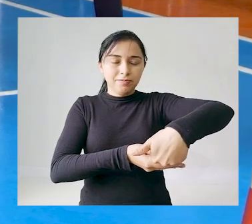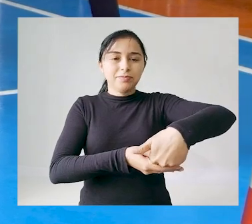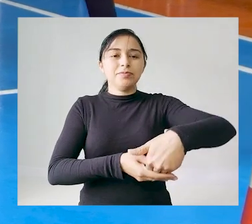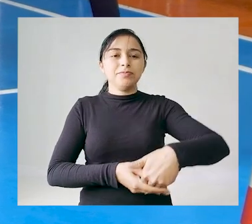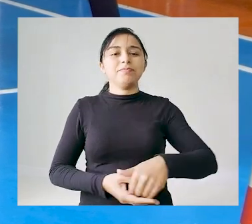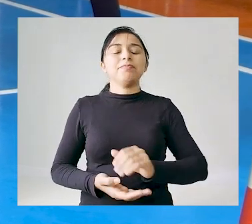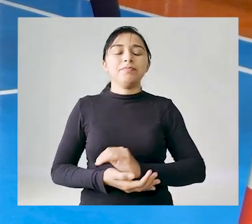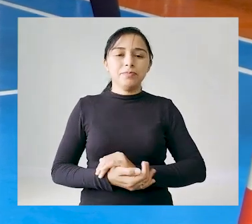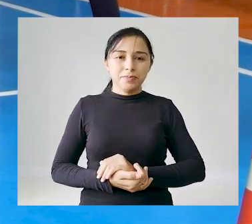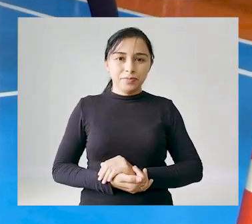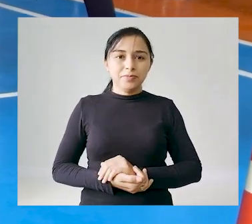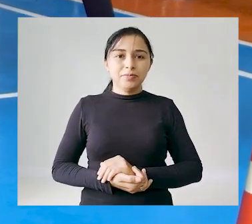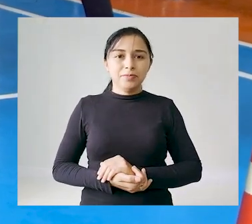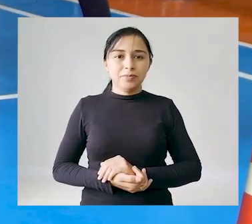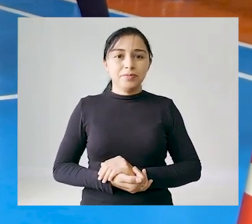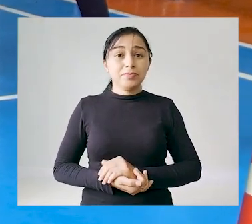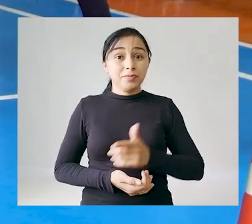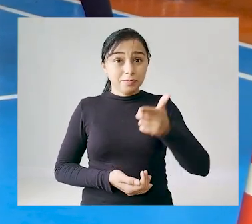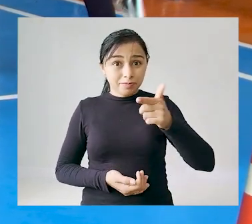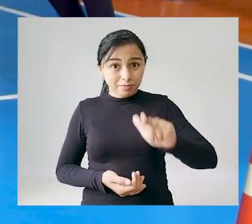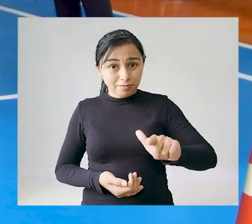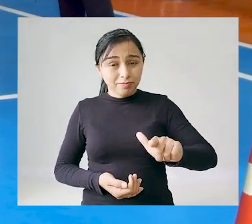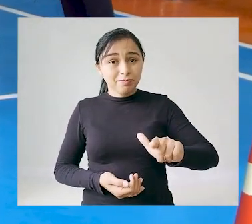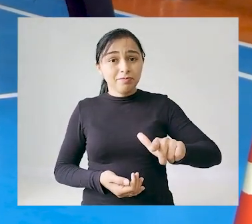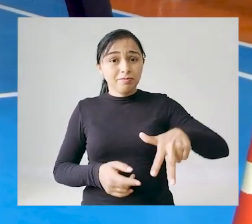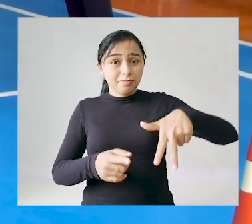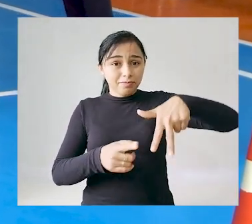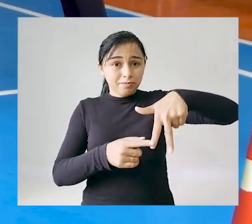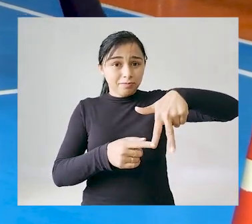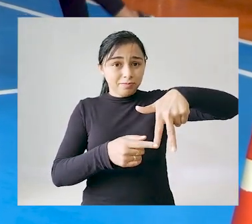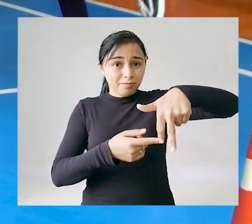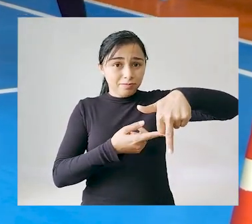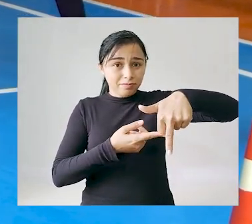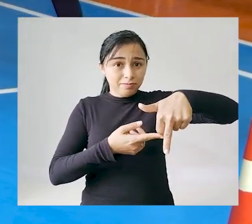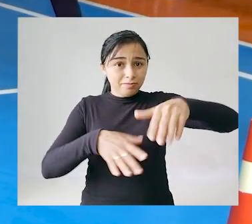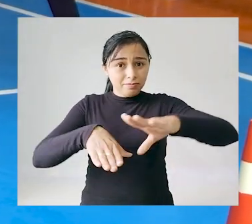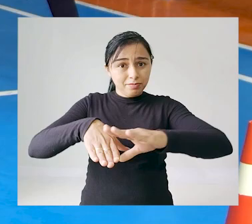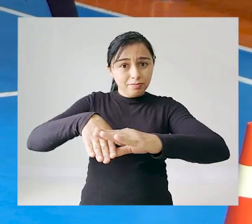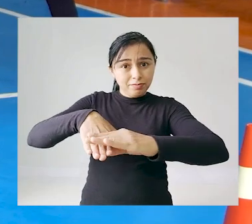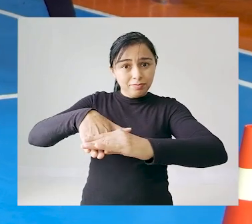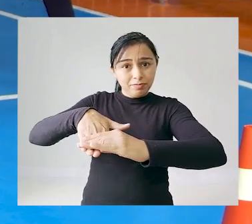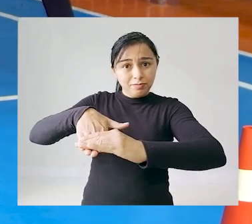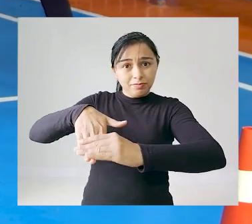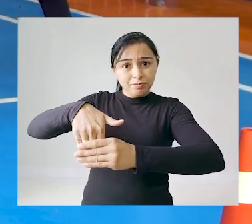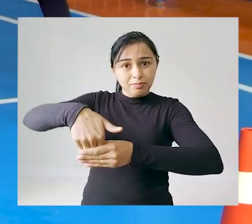Muito bem. Isso. Mais uma vez. Puxou.